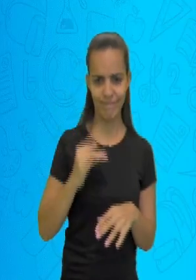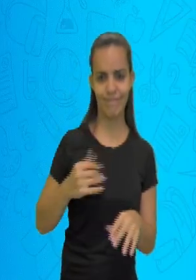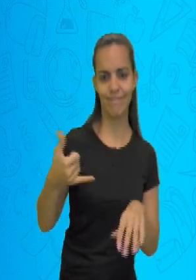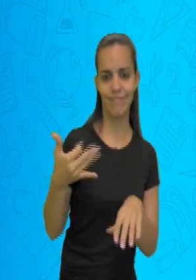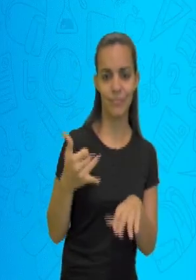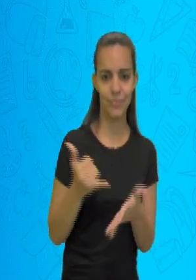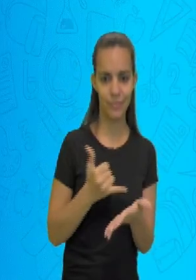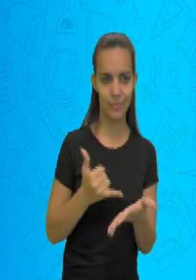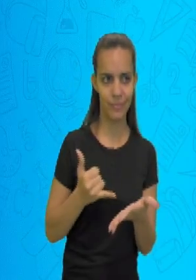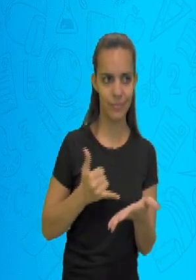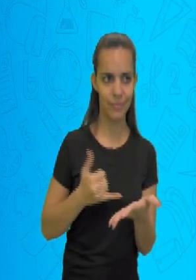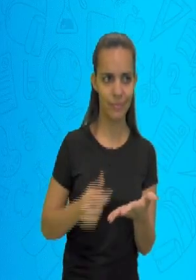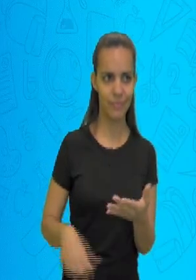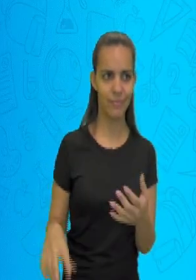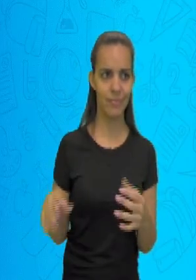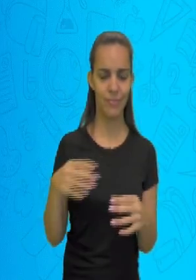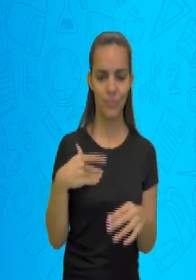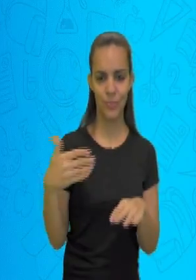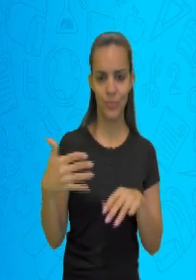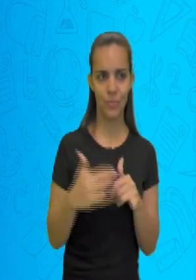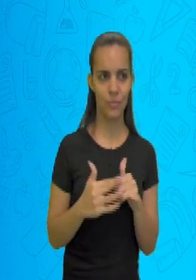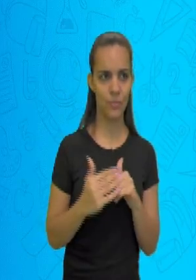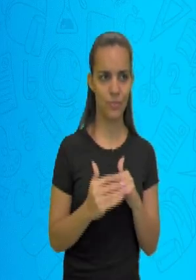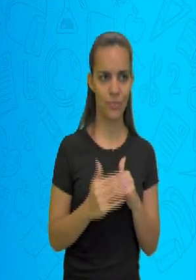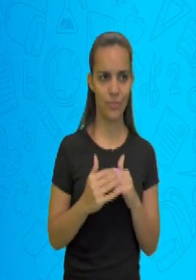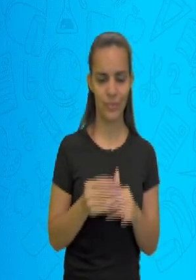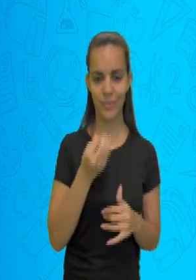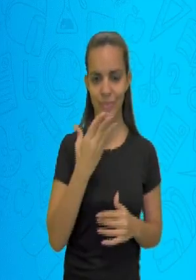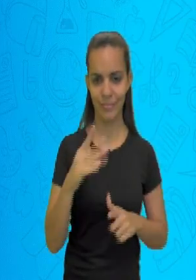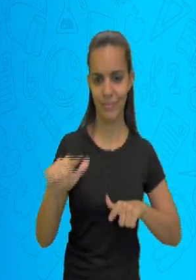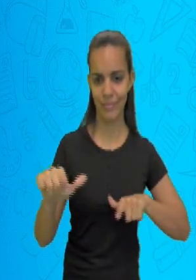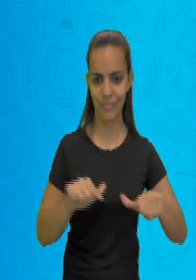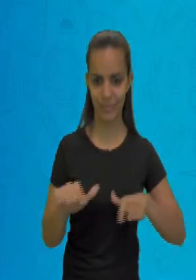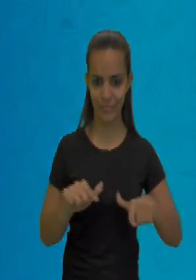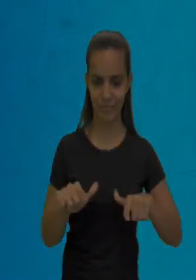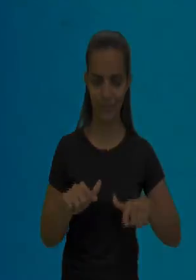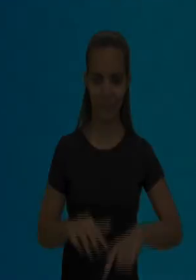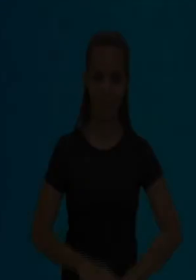canal do YouTube, onde terão mais aulas. Bom trabalho e até a próxima aula.